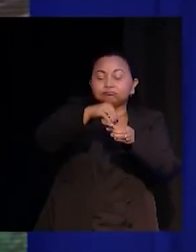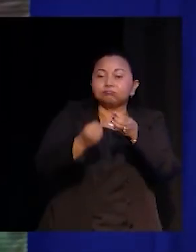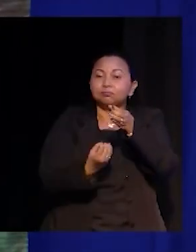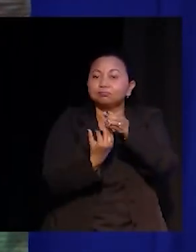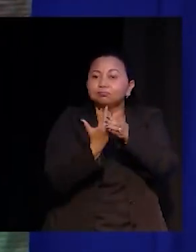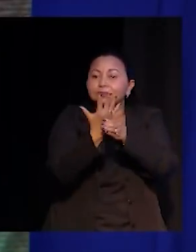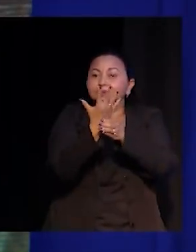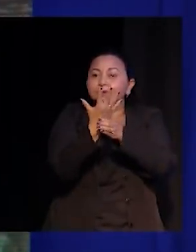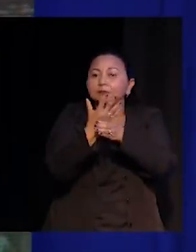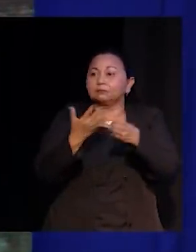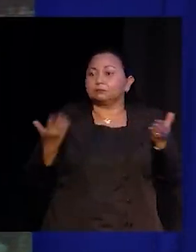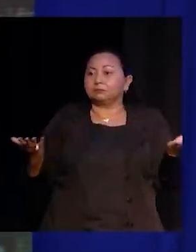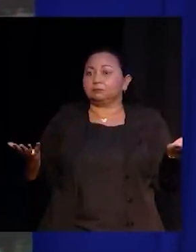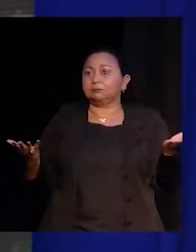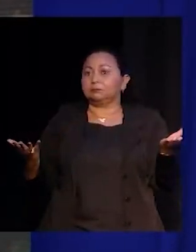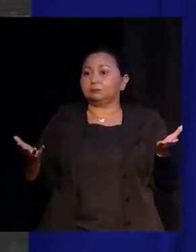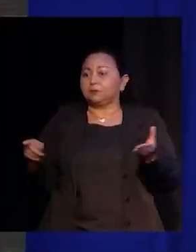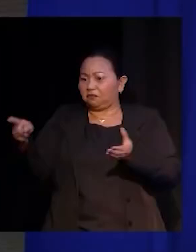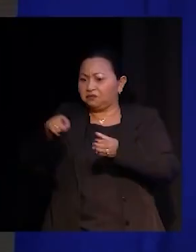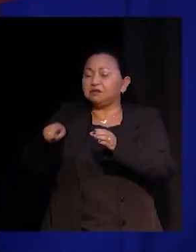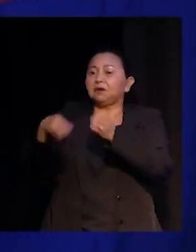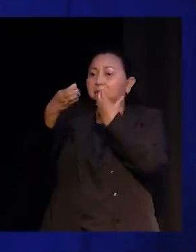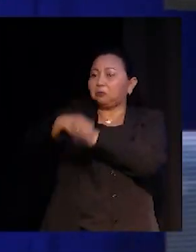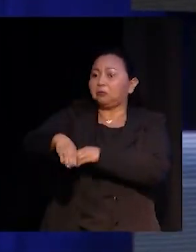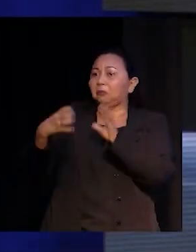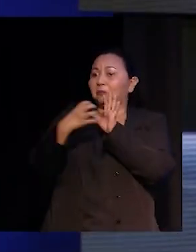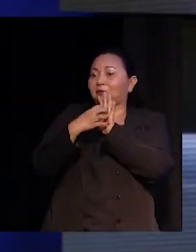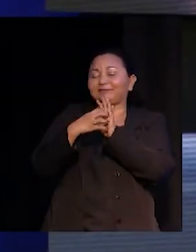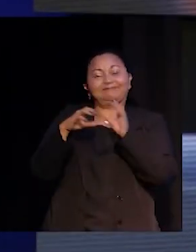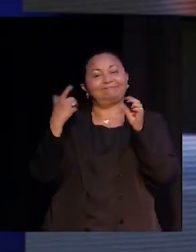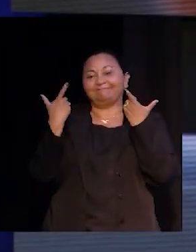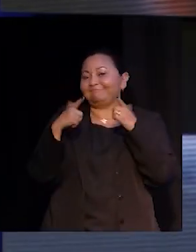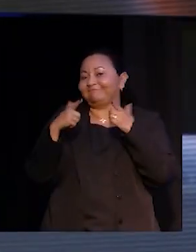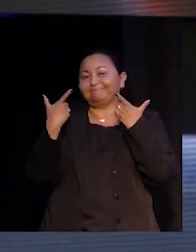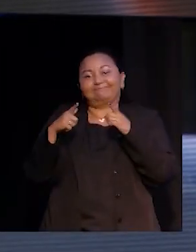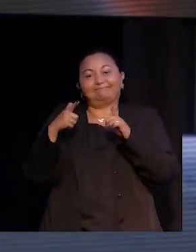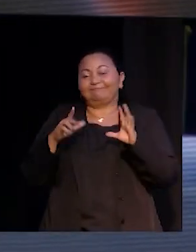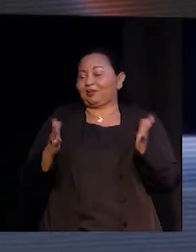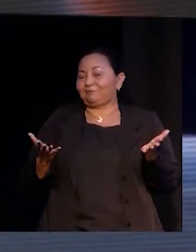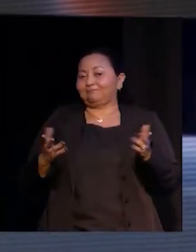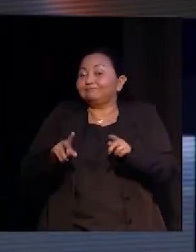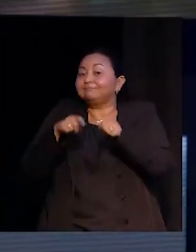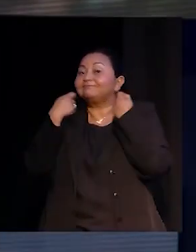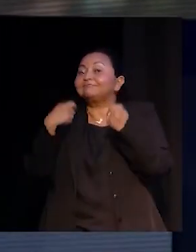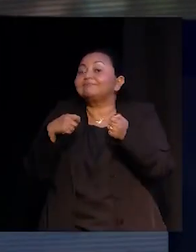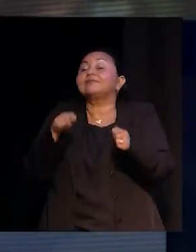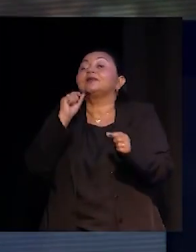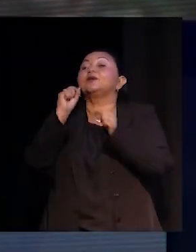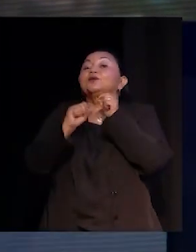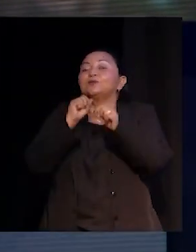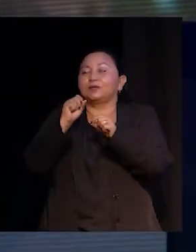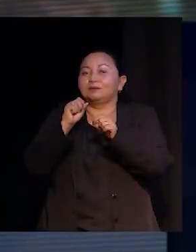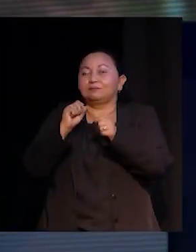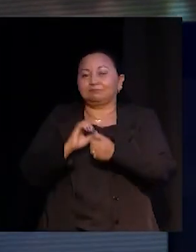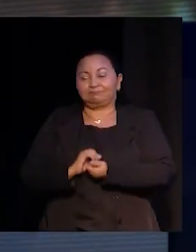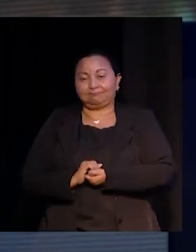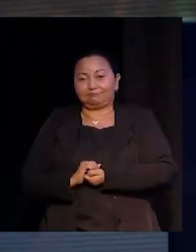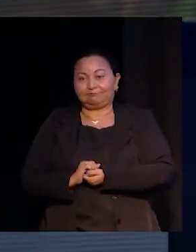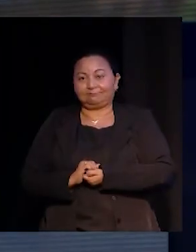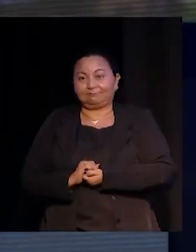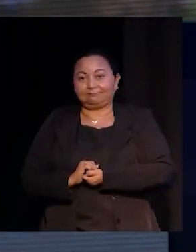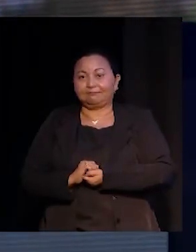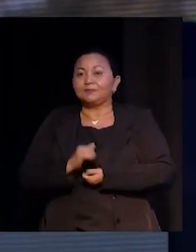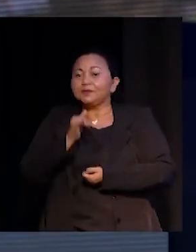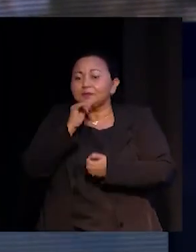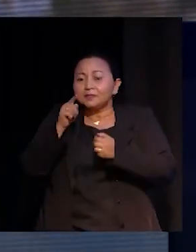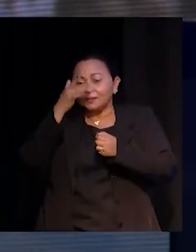Recurso humano que você não recruta por concurso, que exige laços